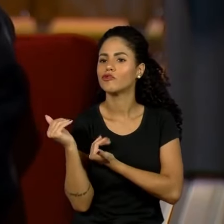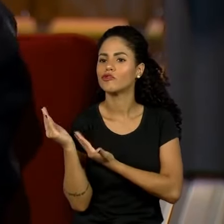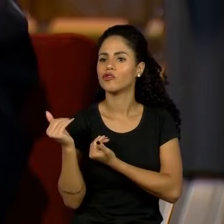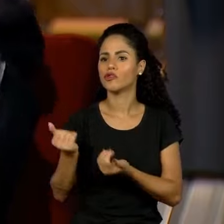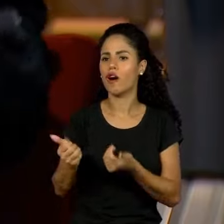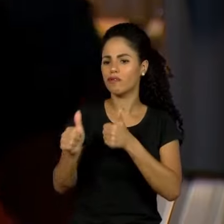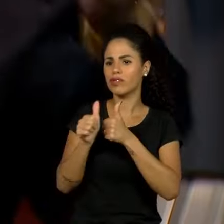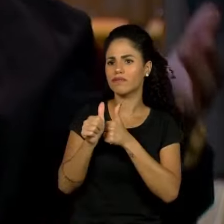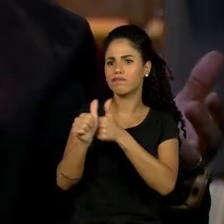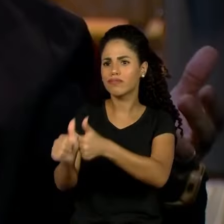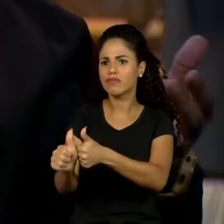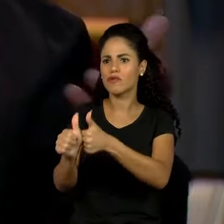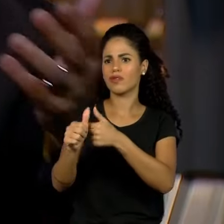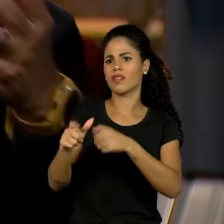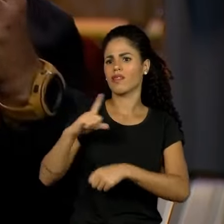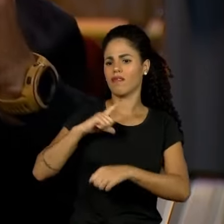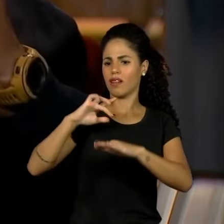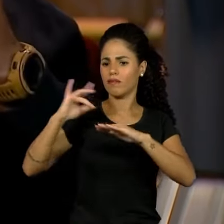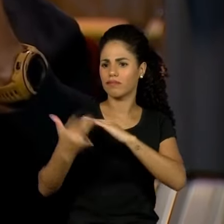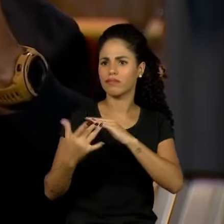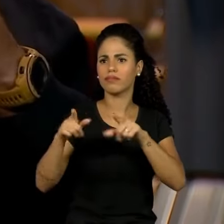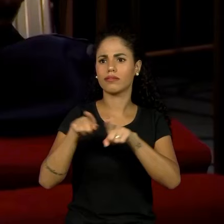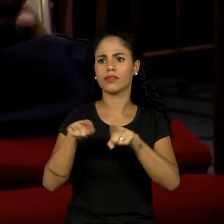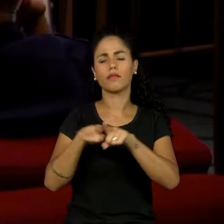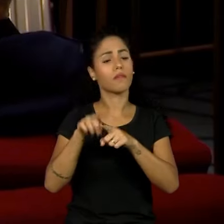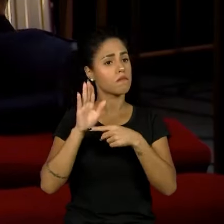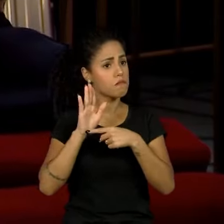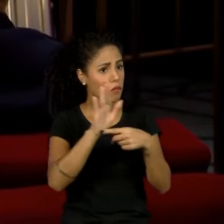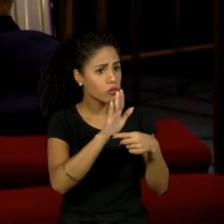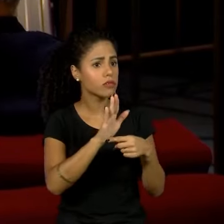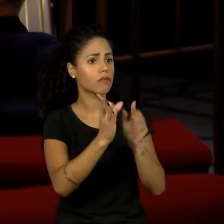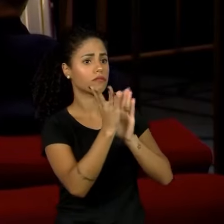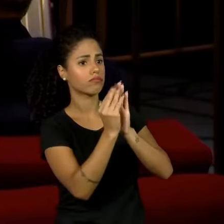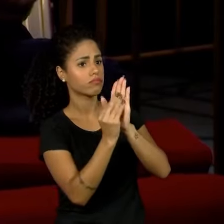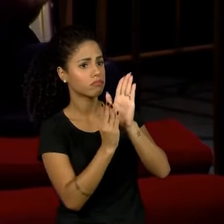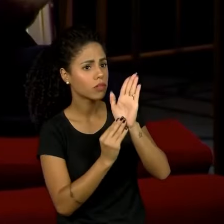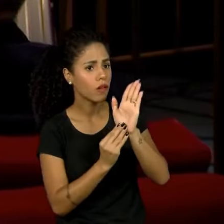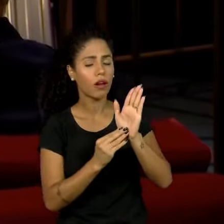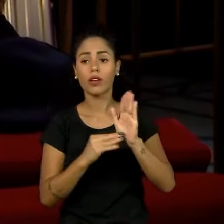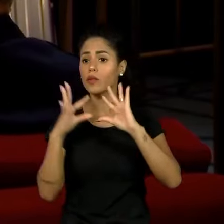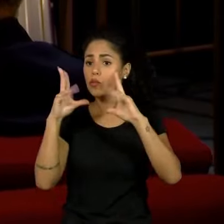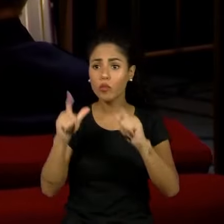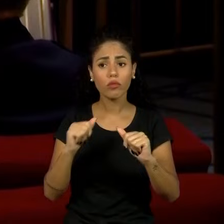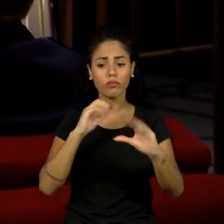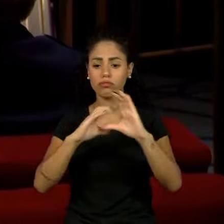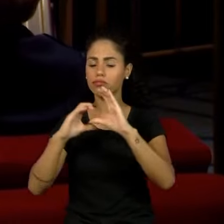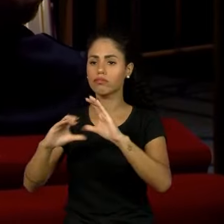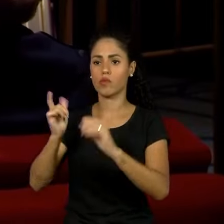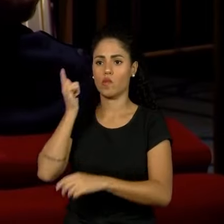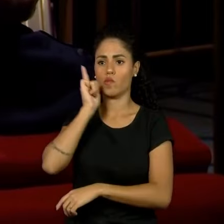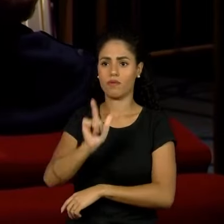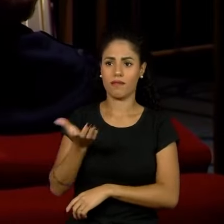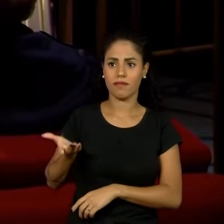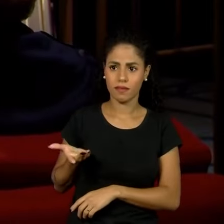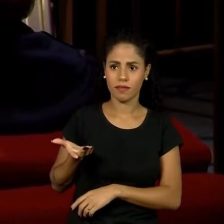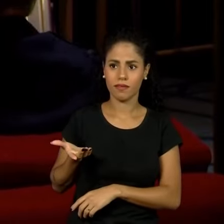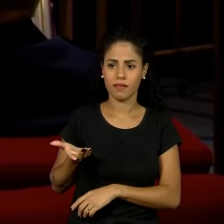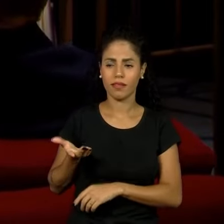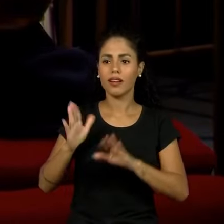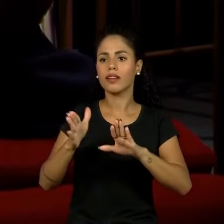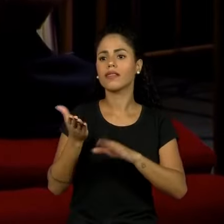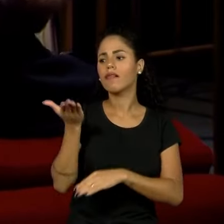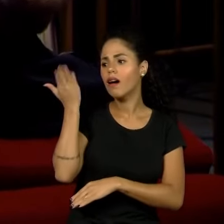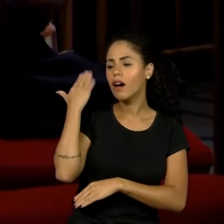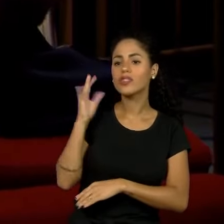que redes de televisão é e transmitindo inclusive ao vivo tudo todo mundo é emissora então assim aquela coisa que você tá e